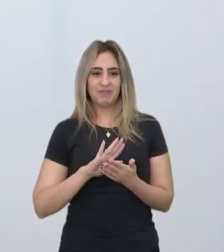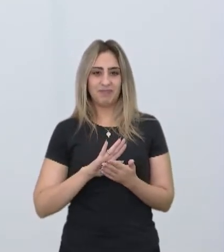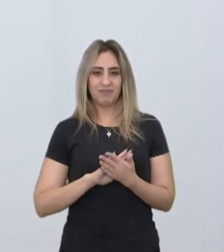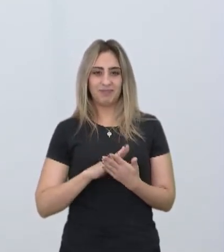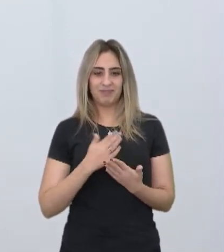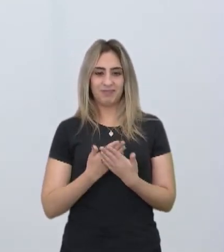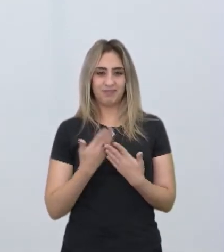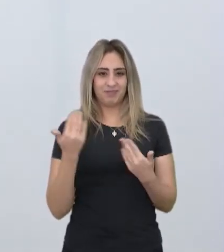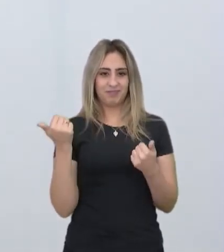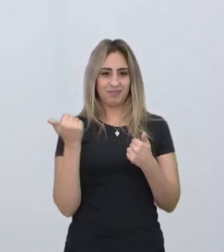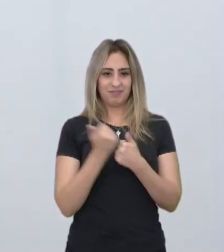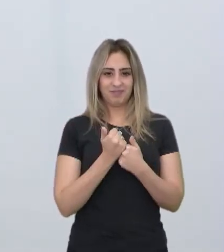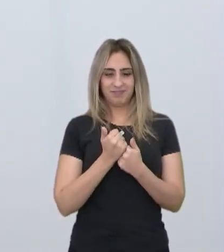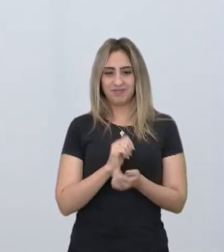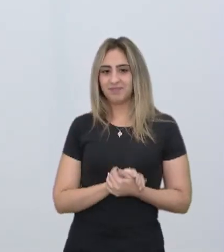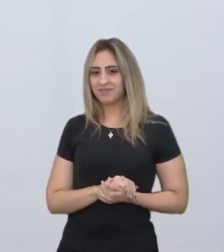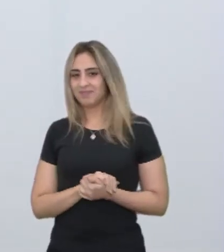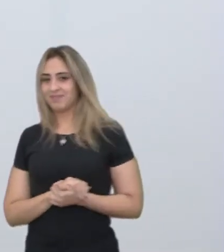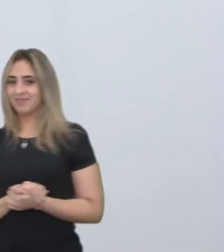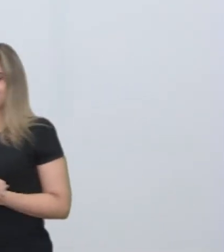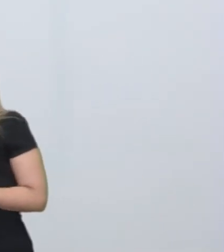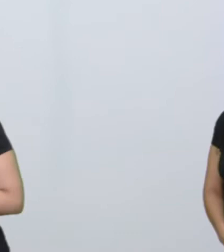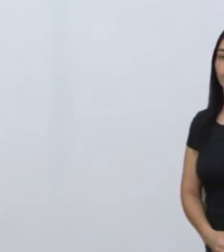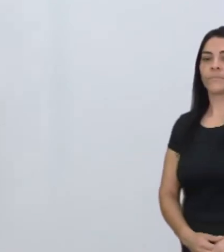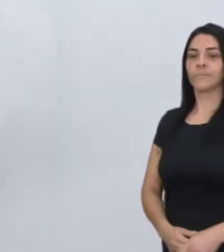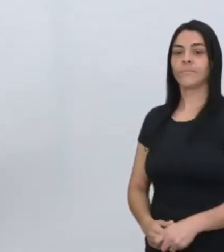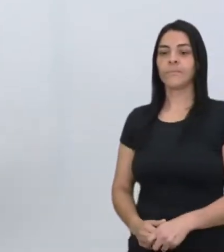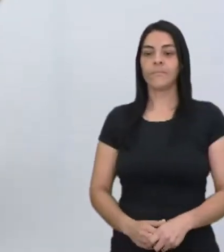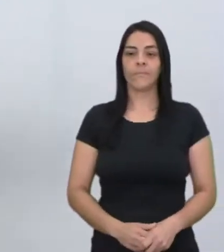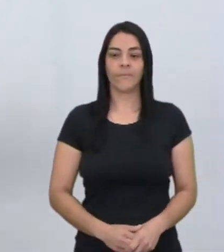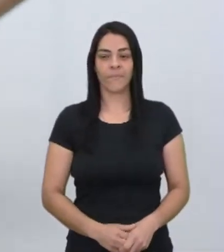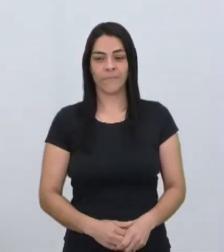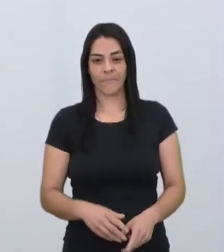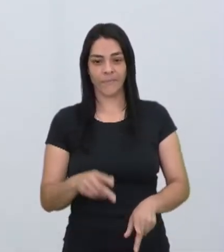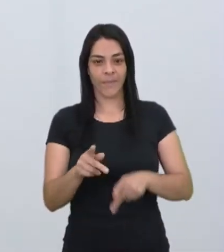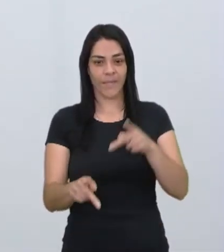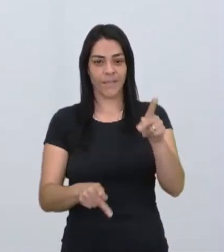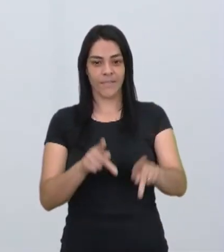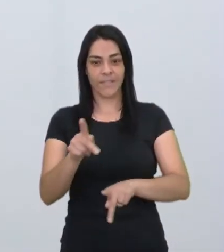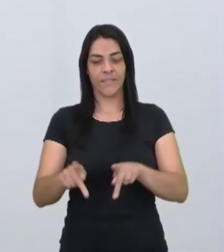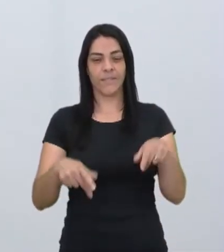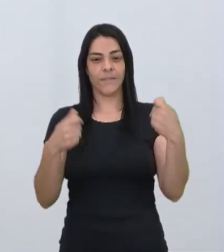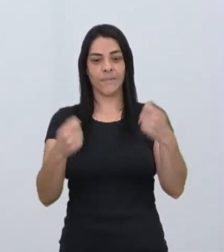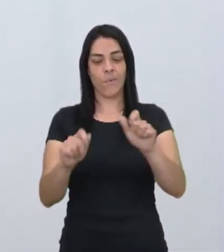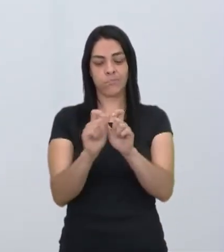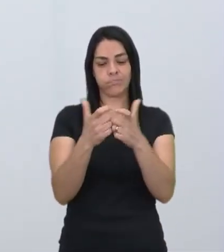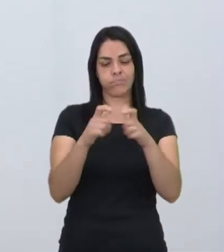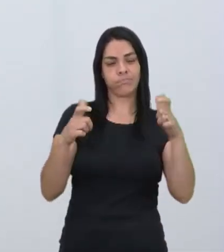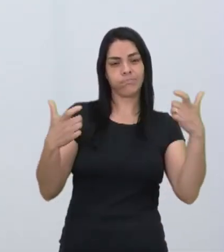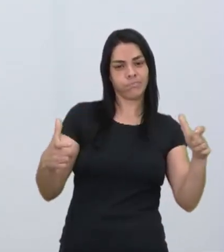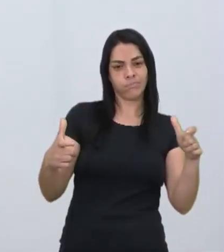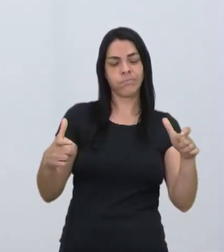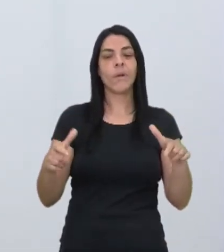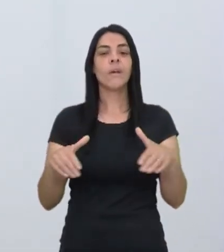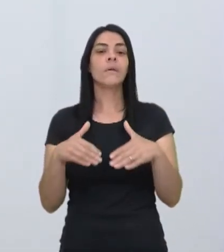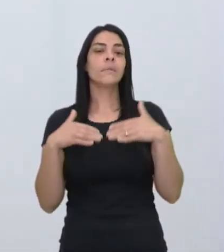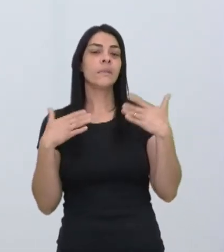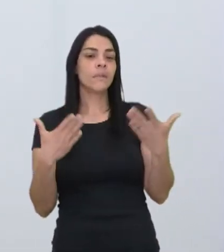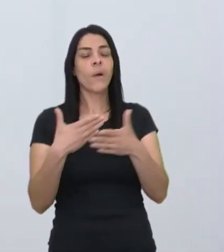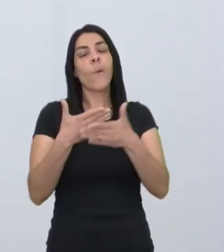governo dizendo, não, a população tem que aumentar ou tem que diminuir, então para isso a gente tem